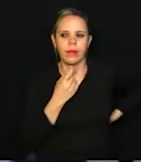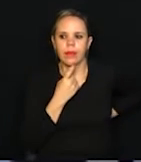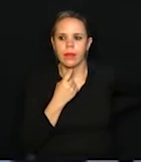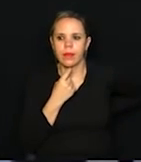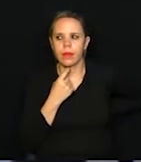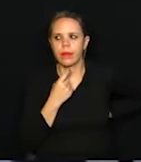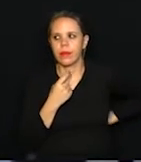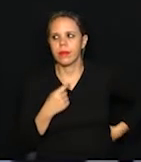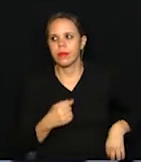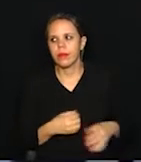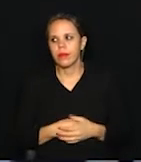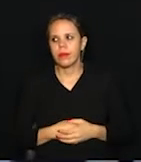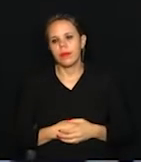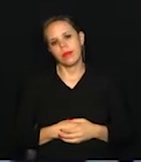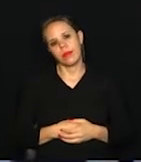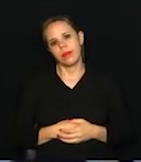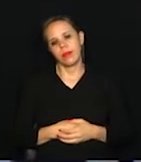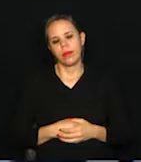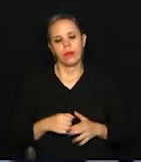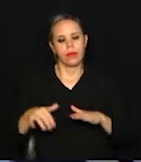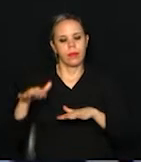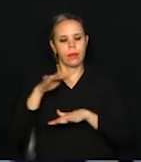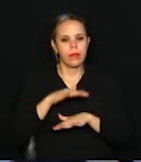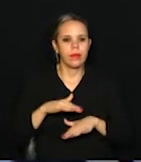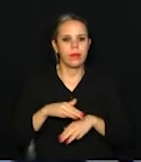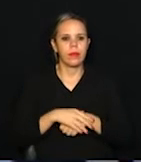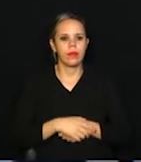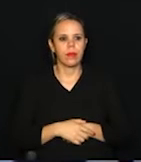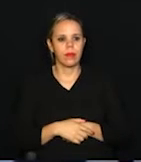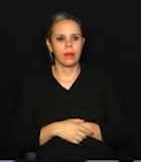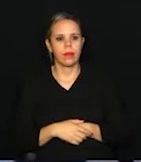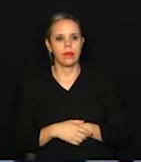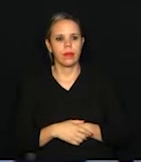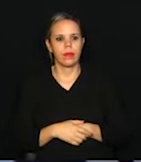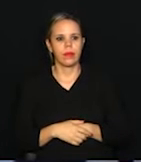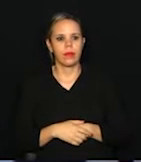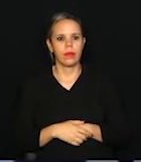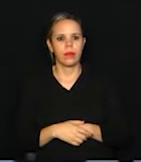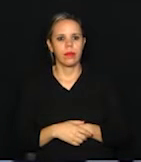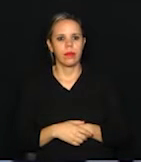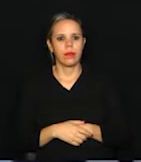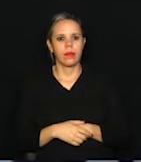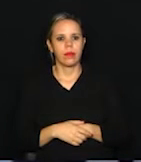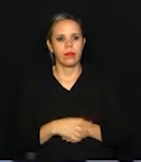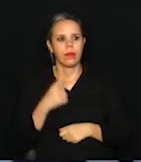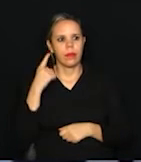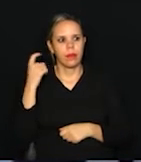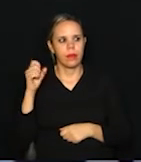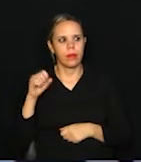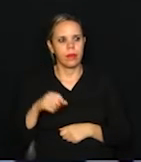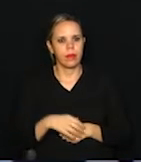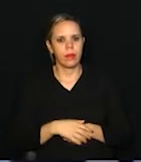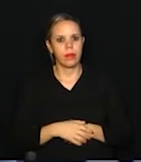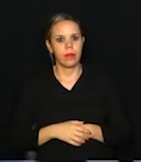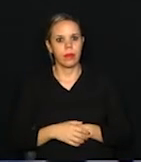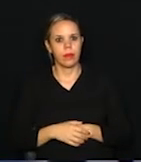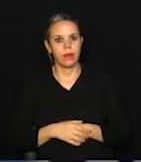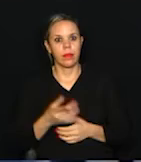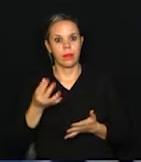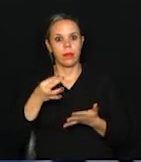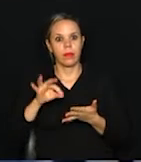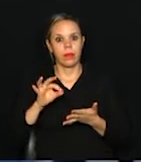Campinas, mas, sobretudo, por presidente, saber que são os... Presidente Ayrton, o áudio não está saindo, um momentinho, nós vamos corrigir